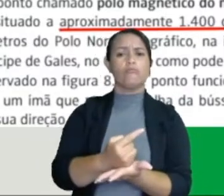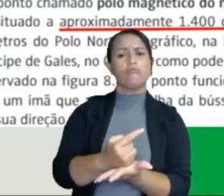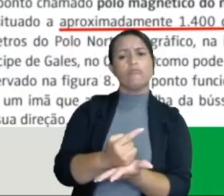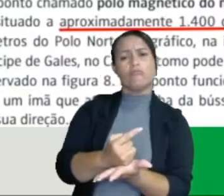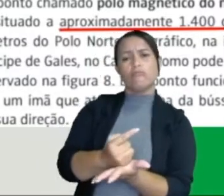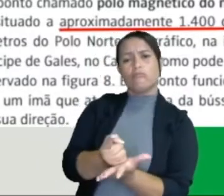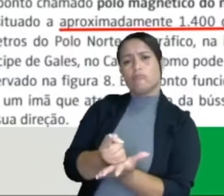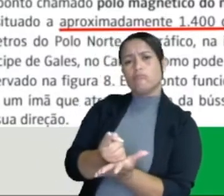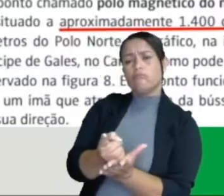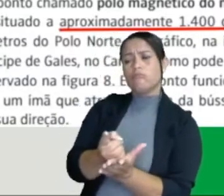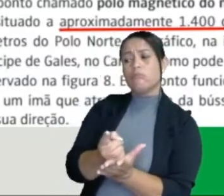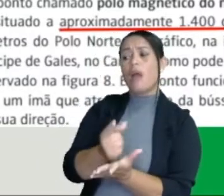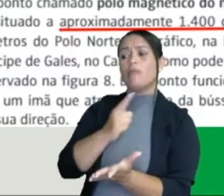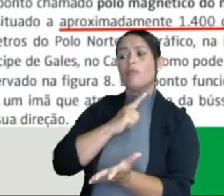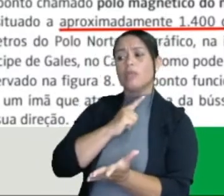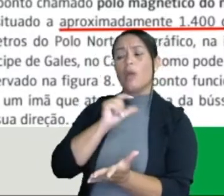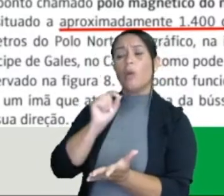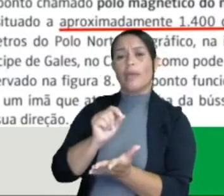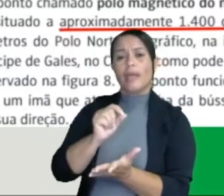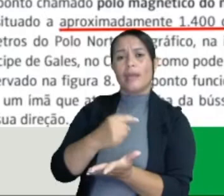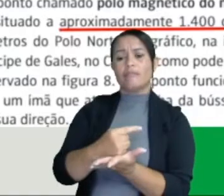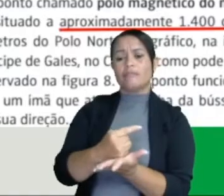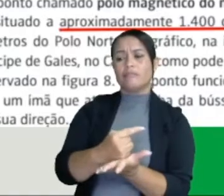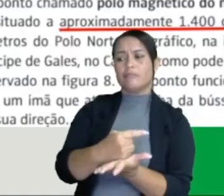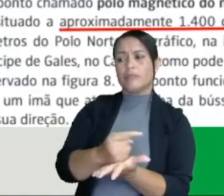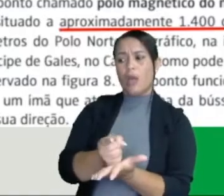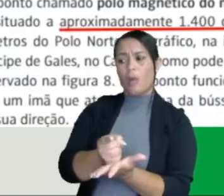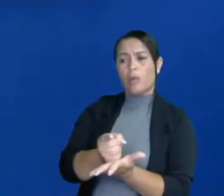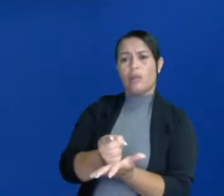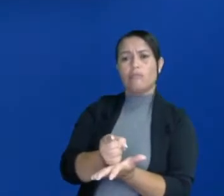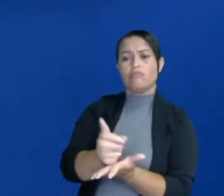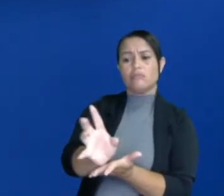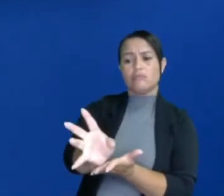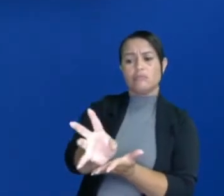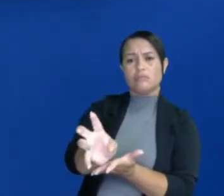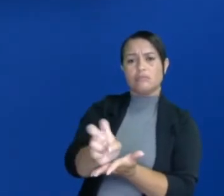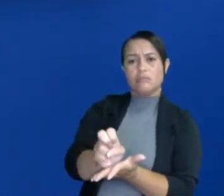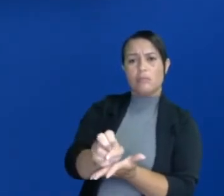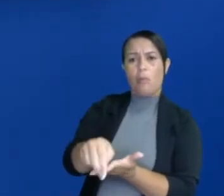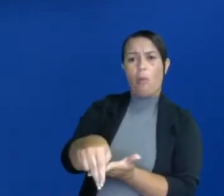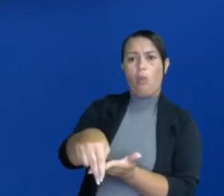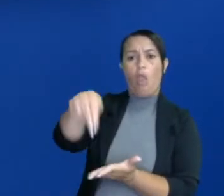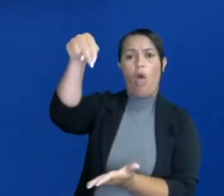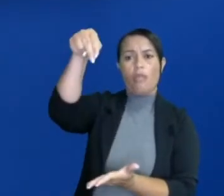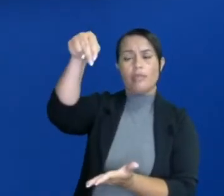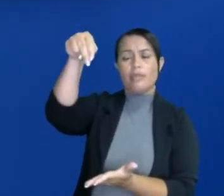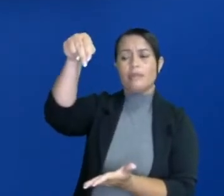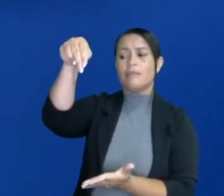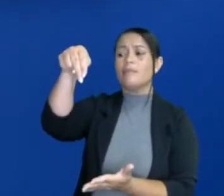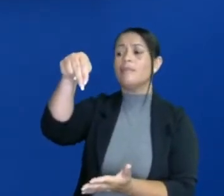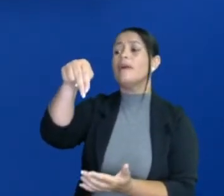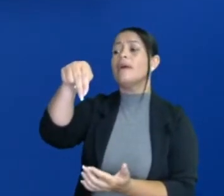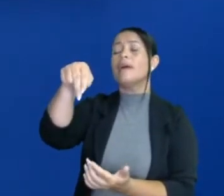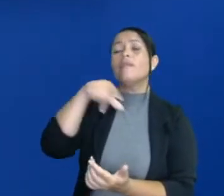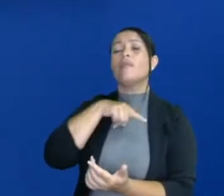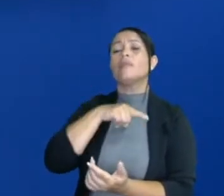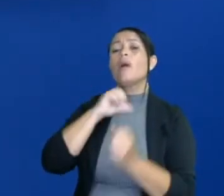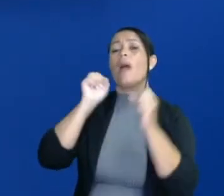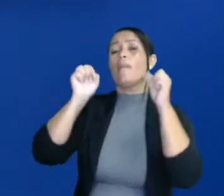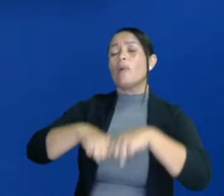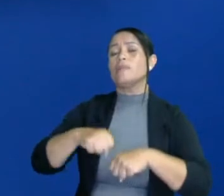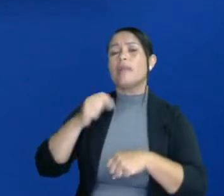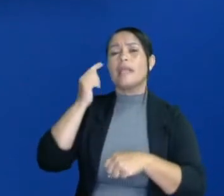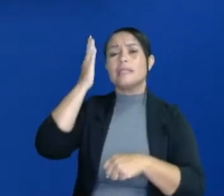seja atraída. E aí você tem a agulha, vai ser atraída para essa parte norte, tá? E aí você tem a possibilidade de